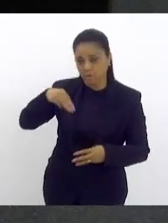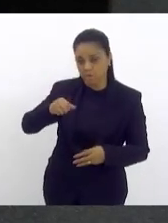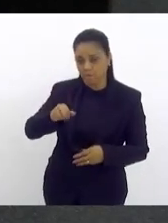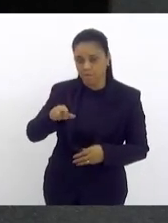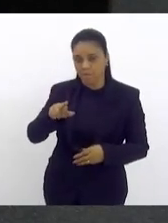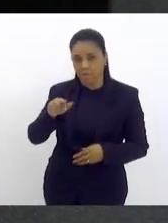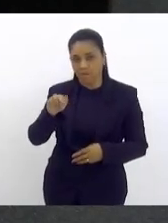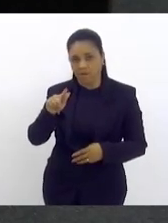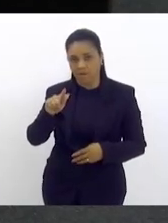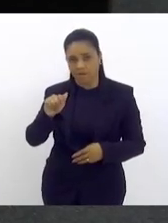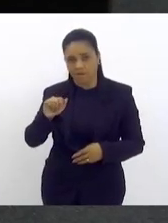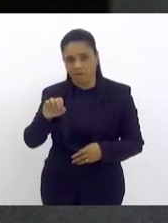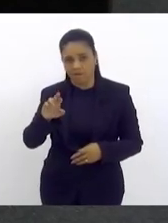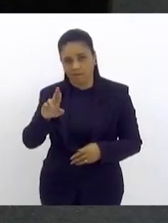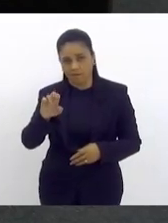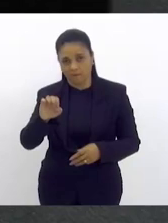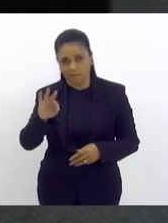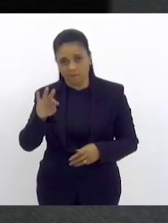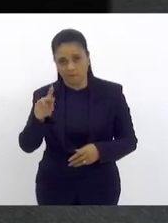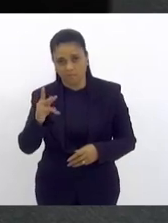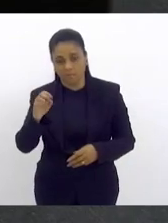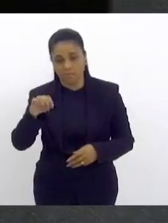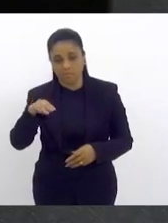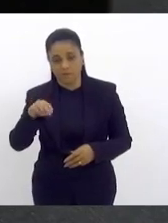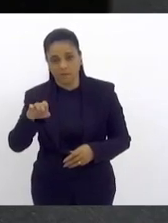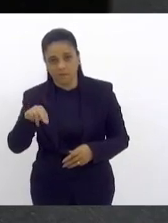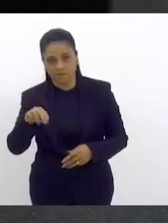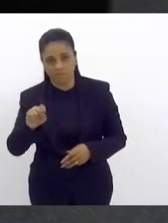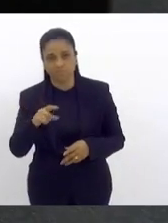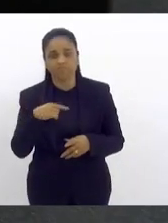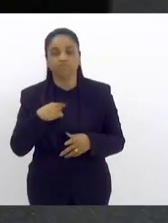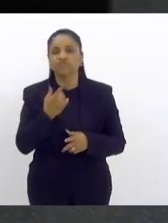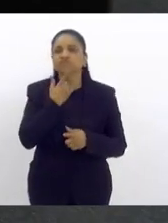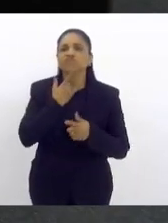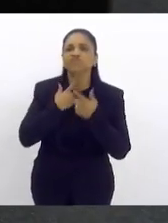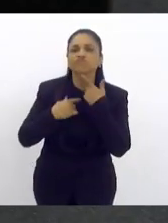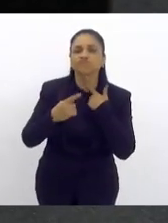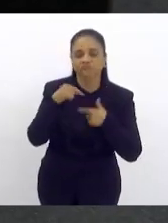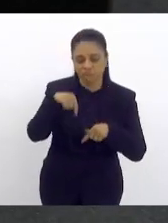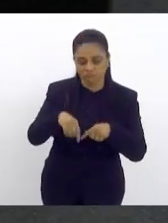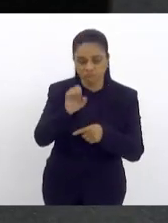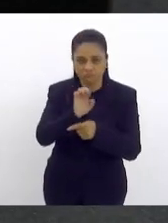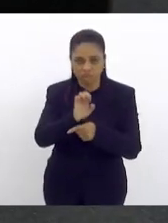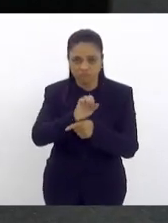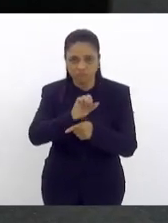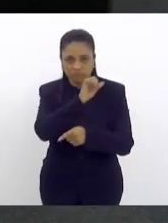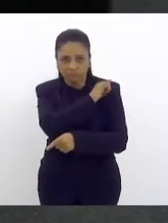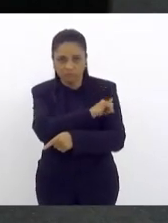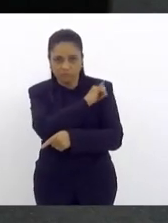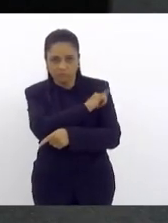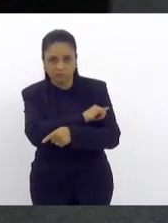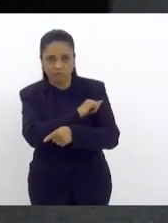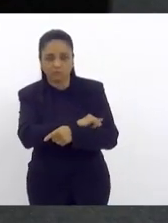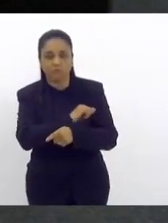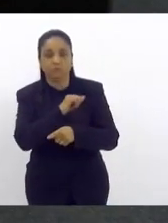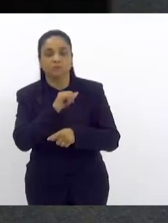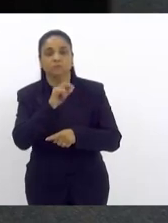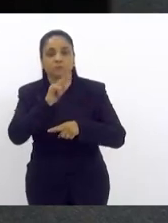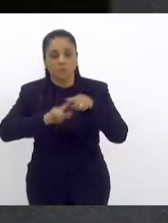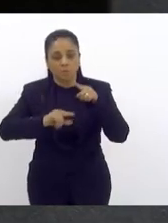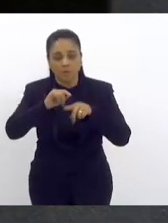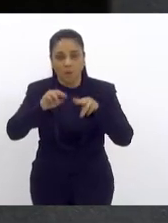Menezes o desejo da gente construir aqui no estado do Rio de Janeiro um equipamento público